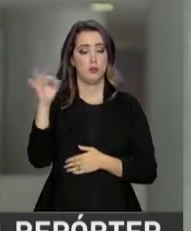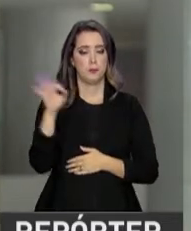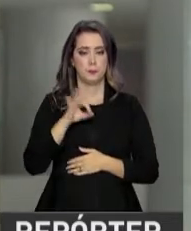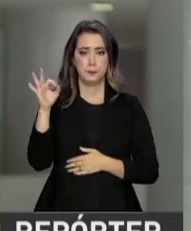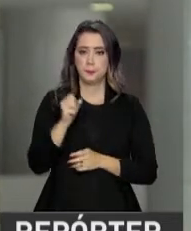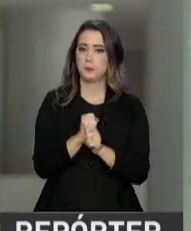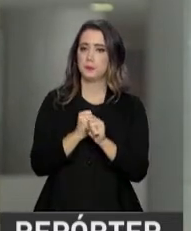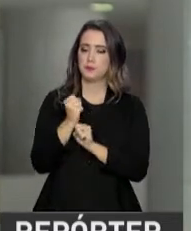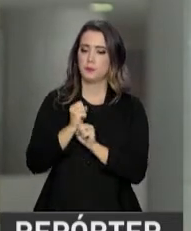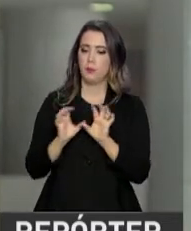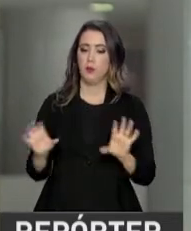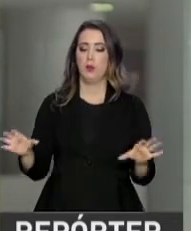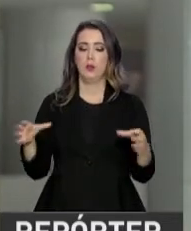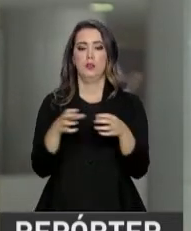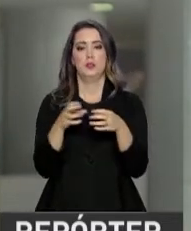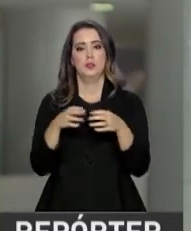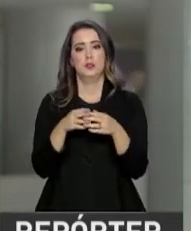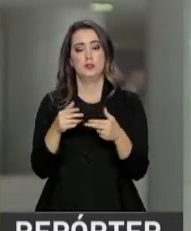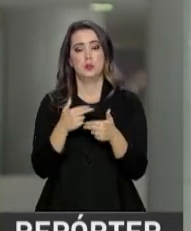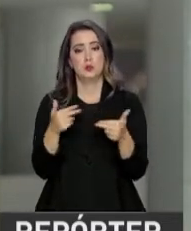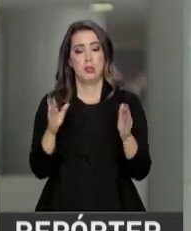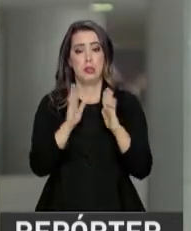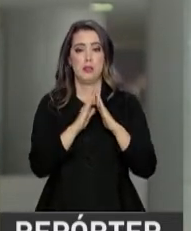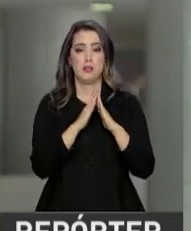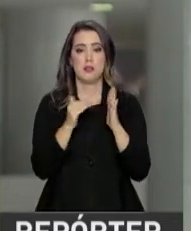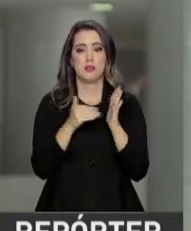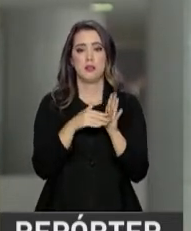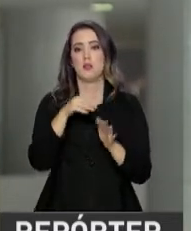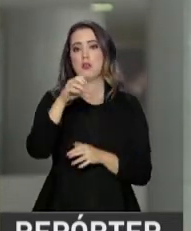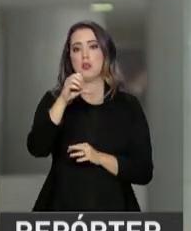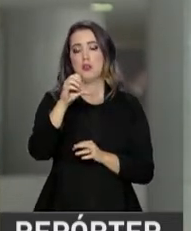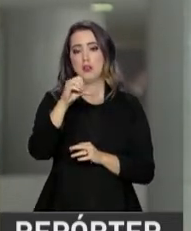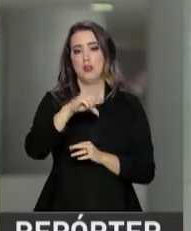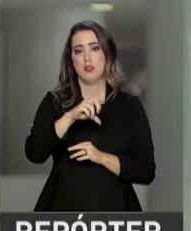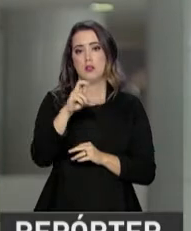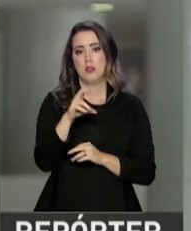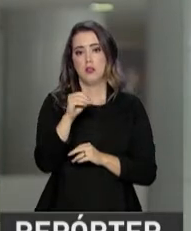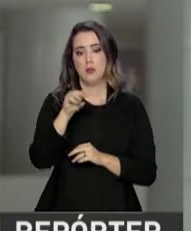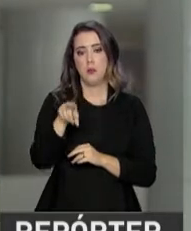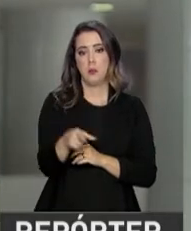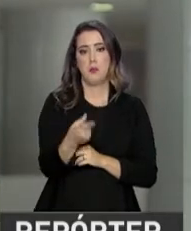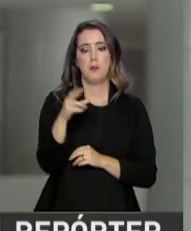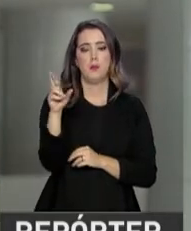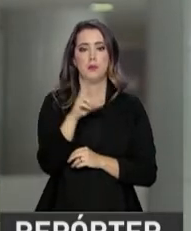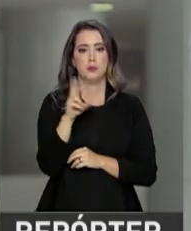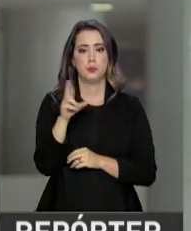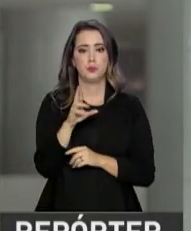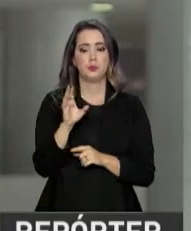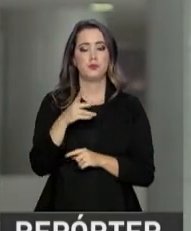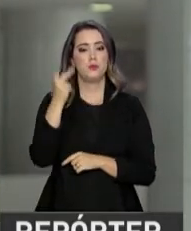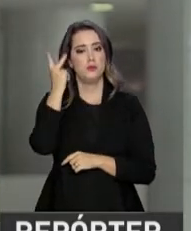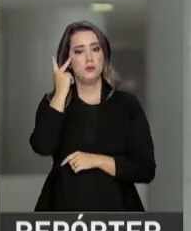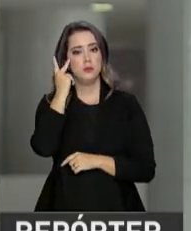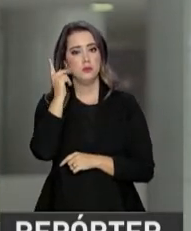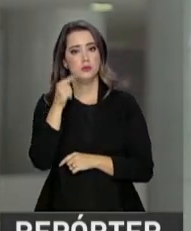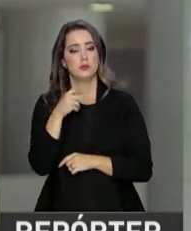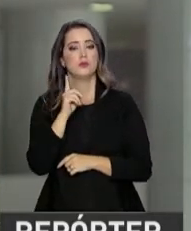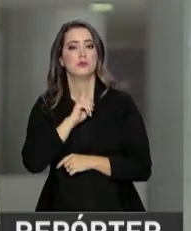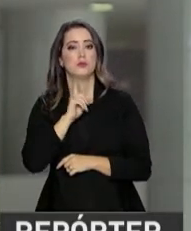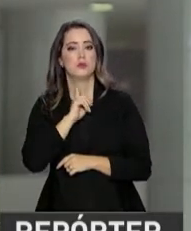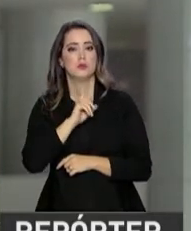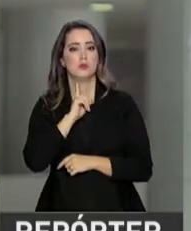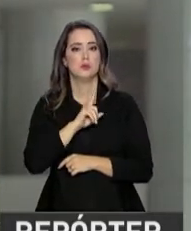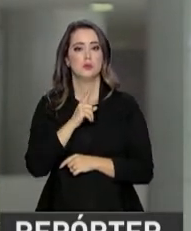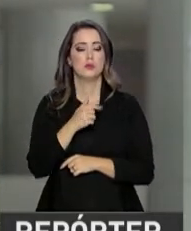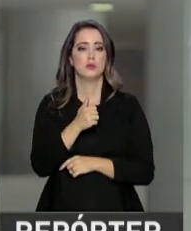nesse grupo estão imóveis de até 950 mil reais localizados nos estados de são paulo minas gerais